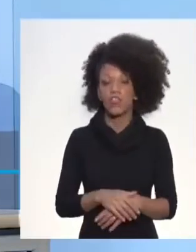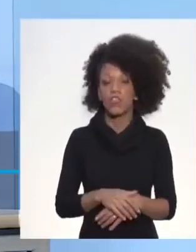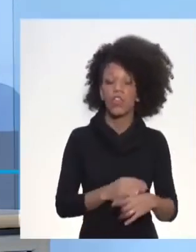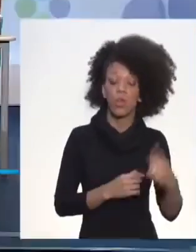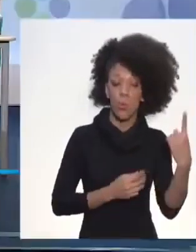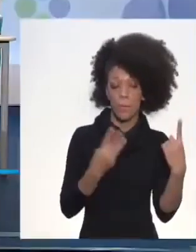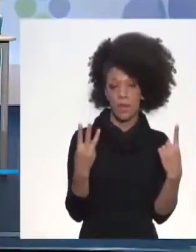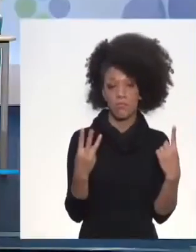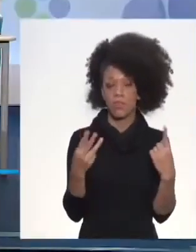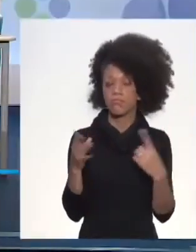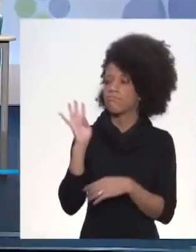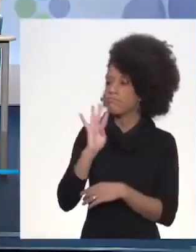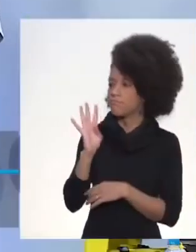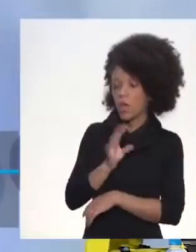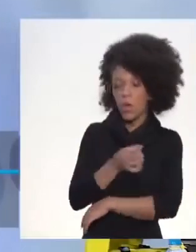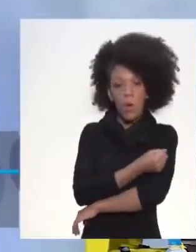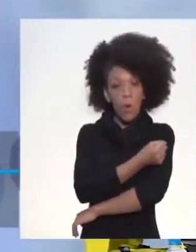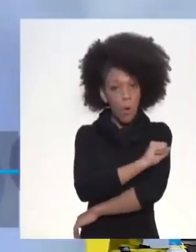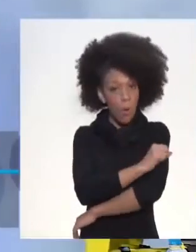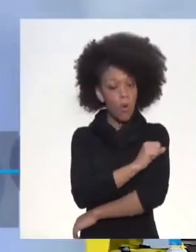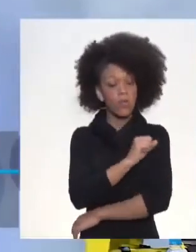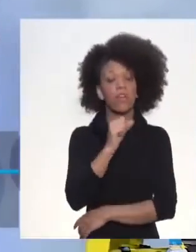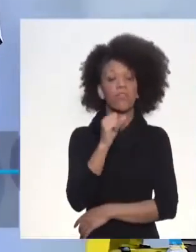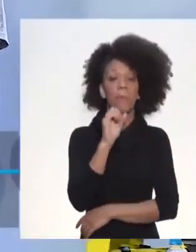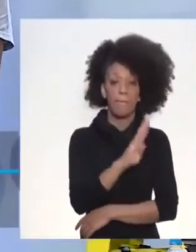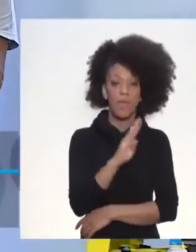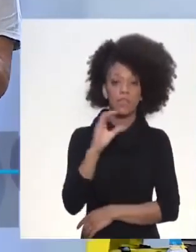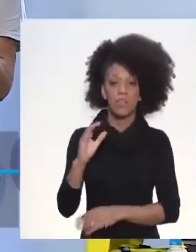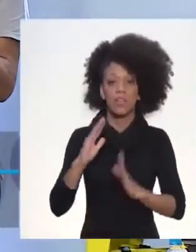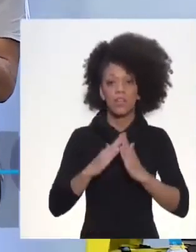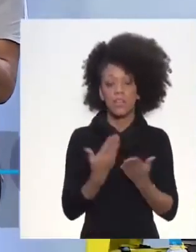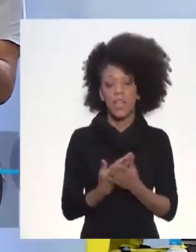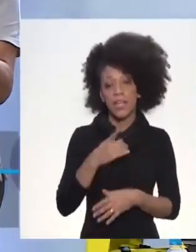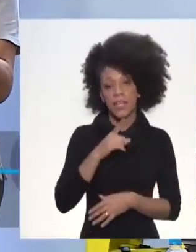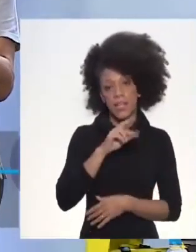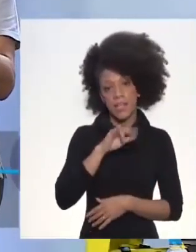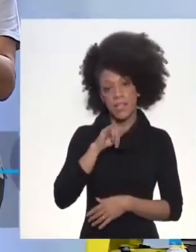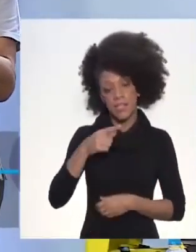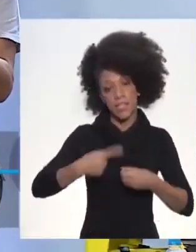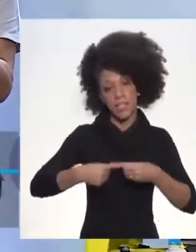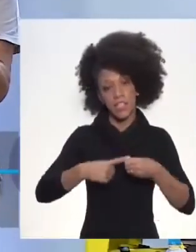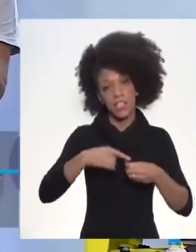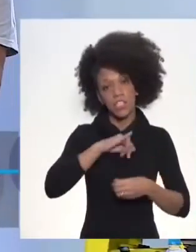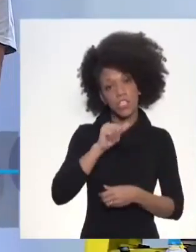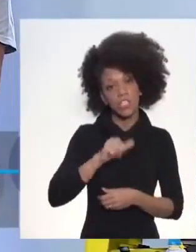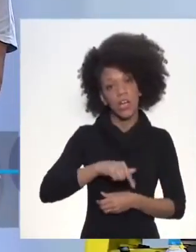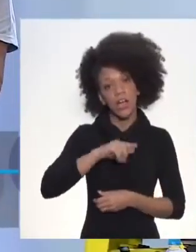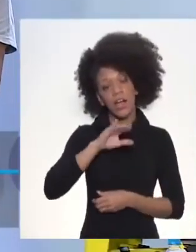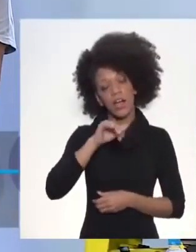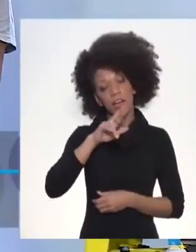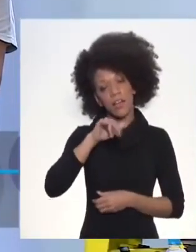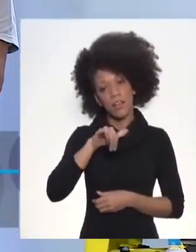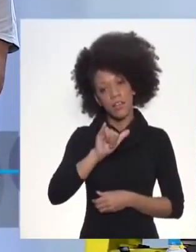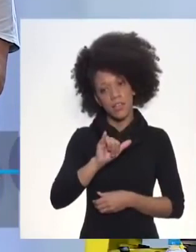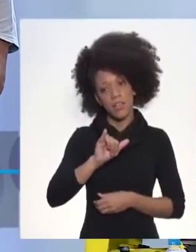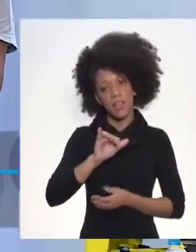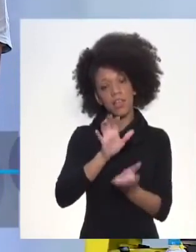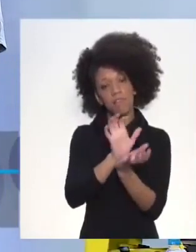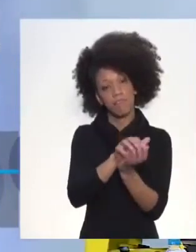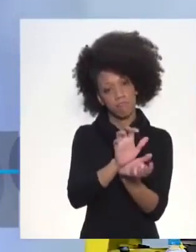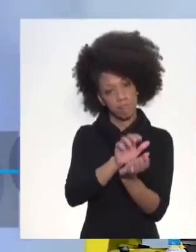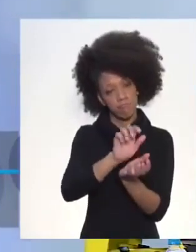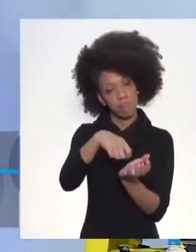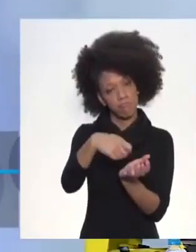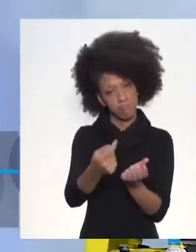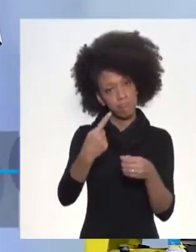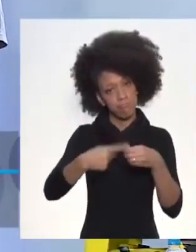3. Legal. Pessoal do 8º B e 8º C lá da escola Darcy Lopes, lá de Jacareí, tá? Olha Aqui, aí. interiorzinho, né?